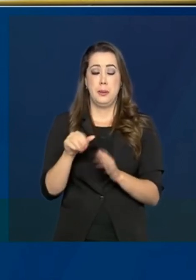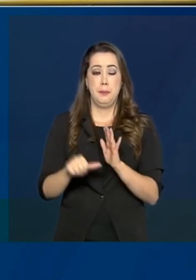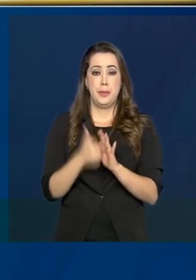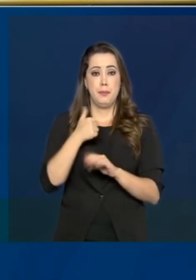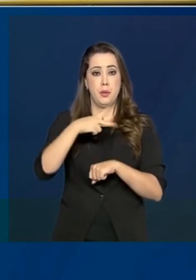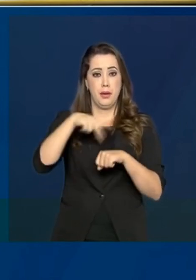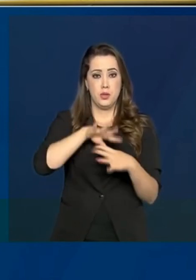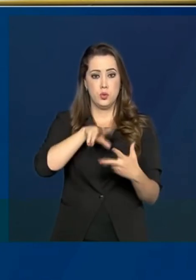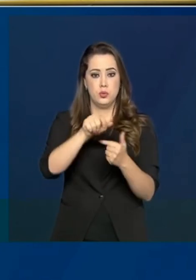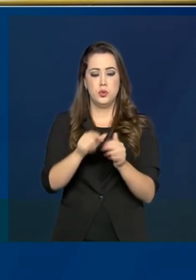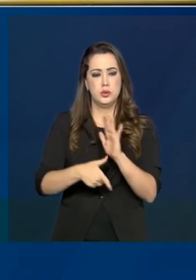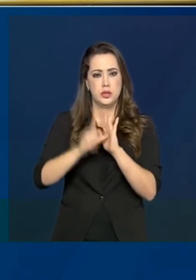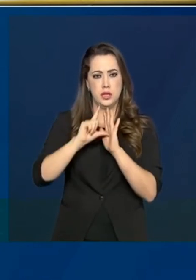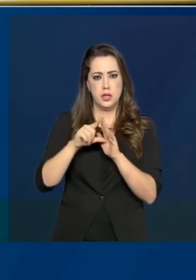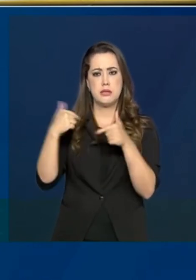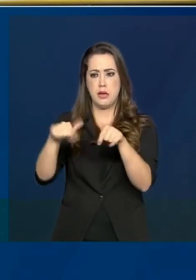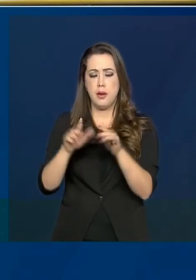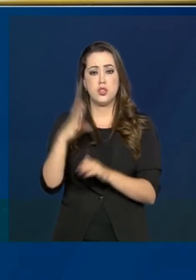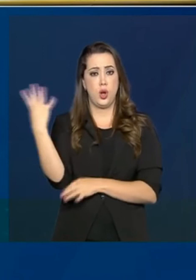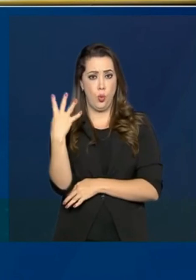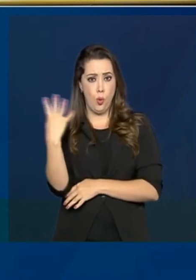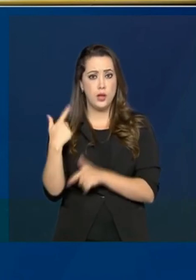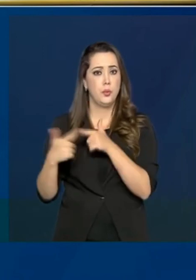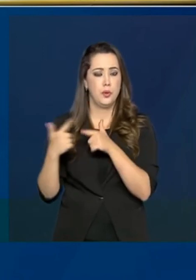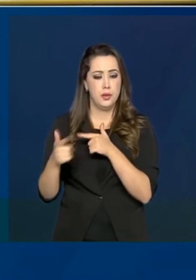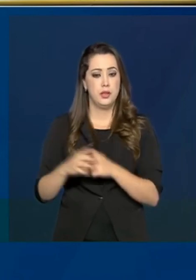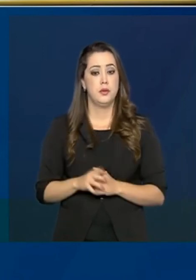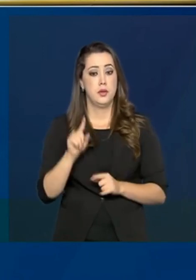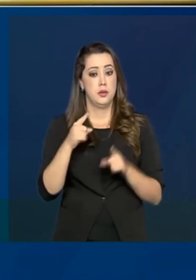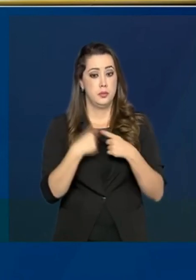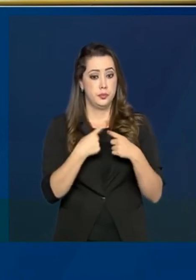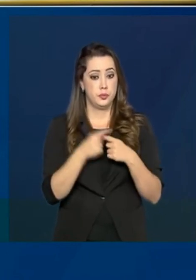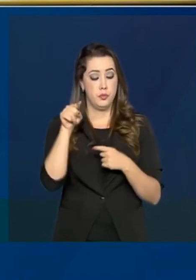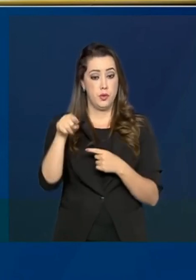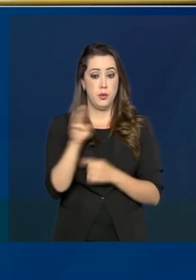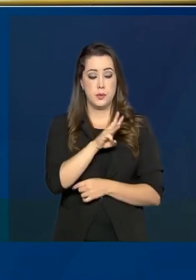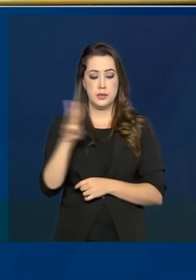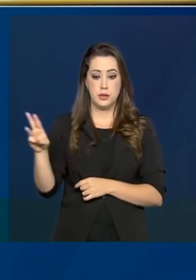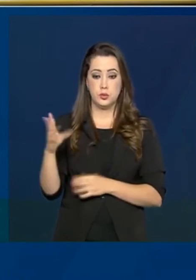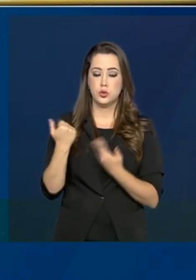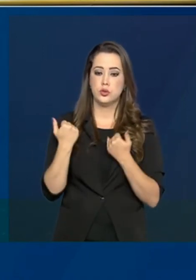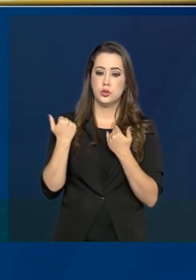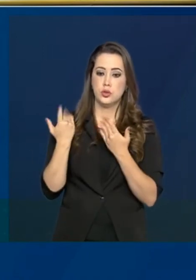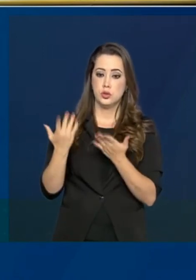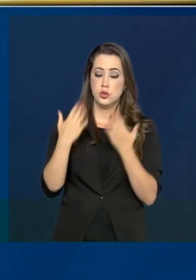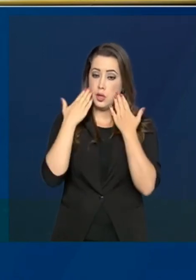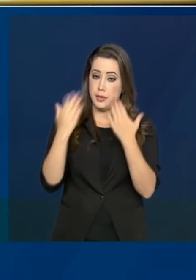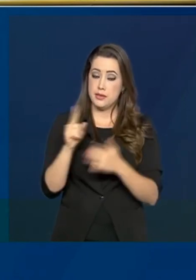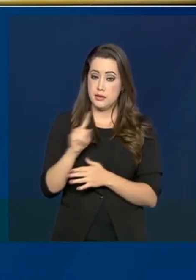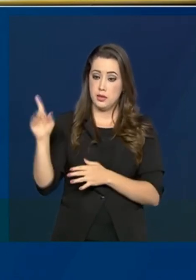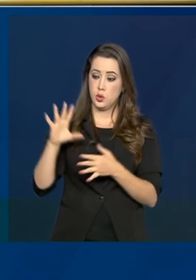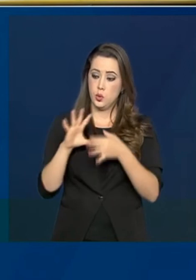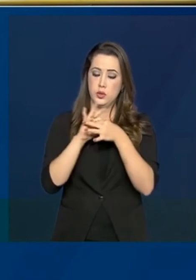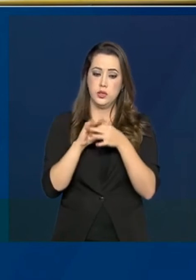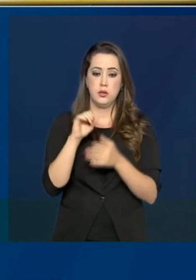saúde mental. No Saúde em Evidências, na sua primeira manifestação pública no portal, a gente já traz, com a parceria